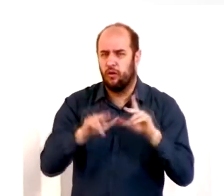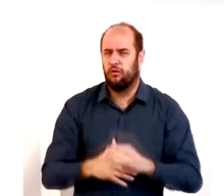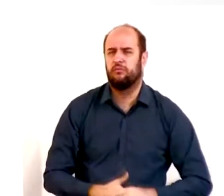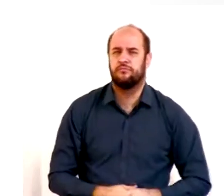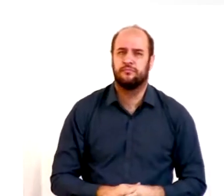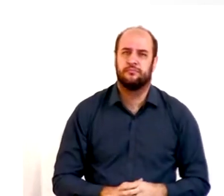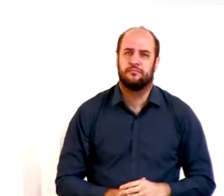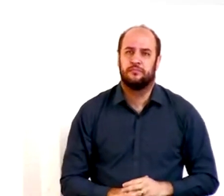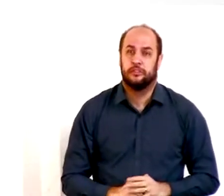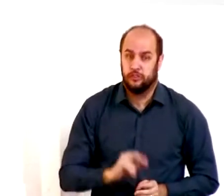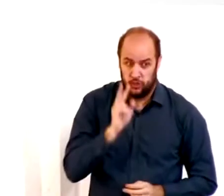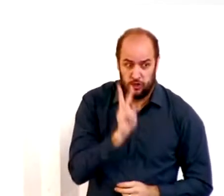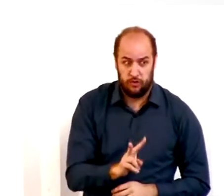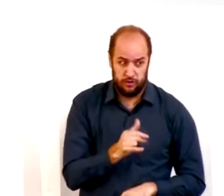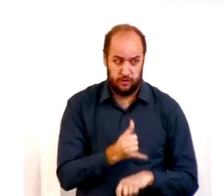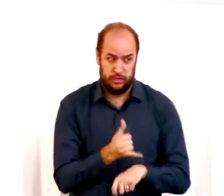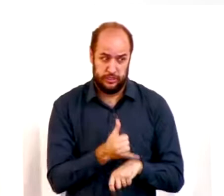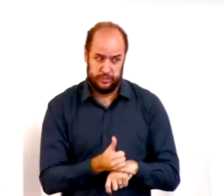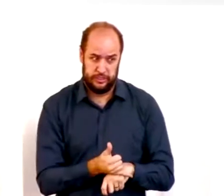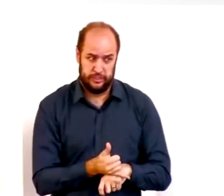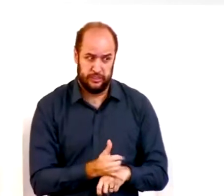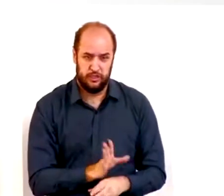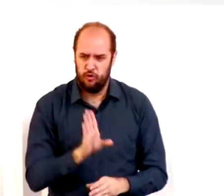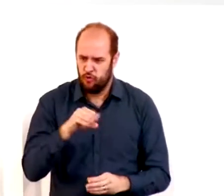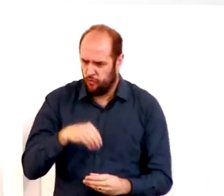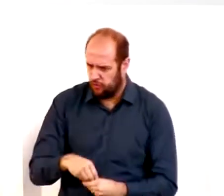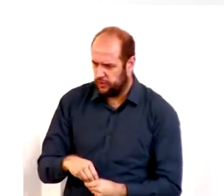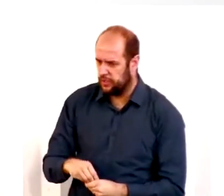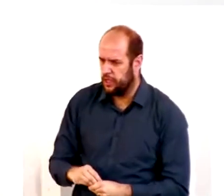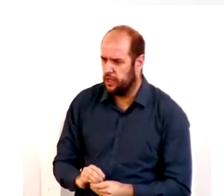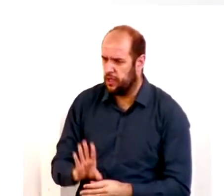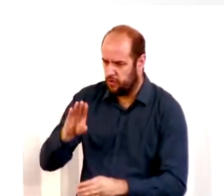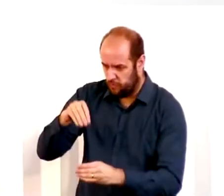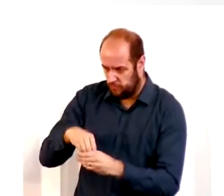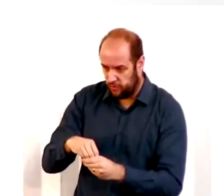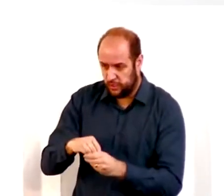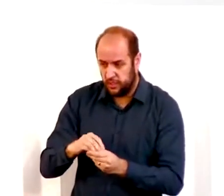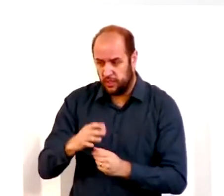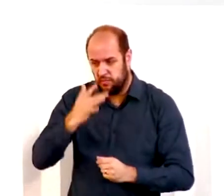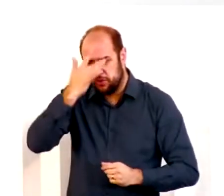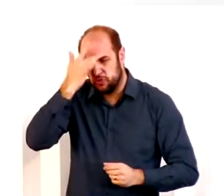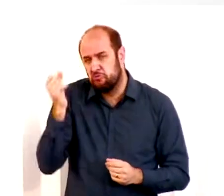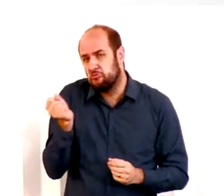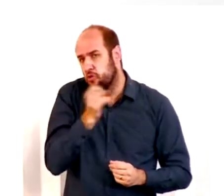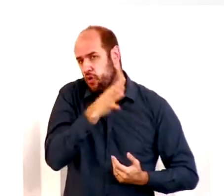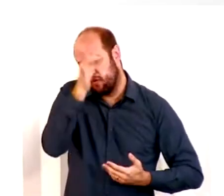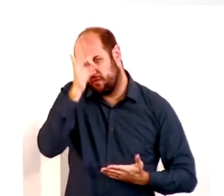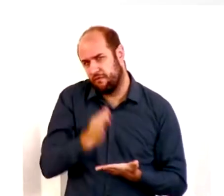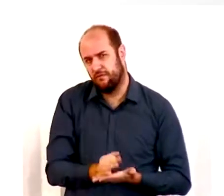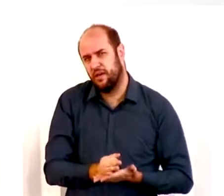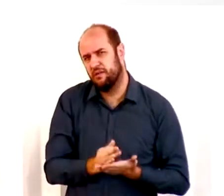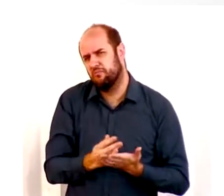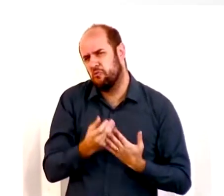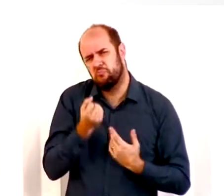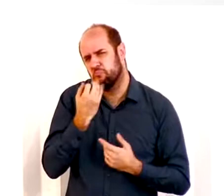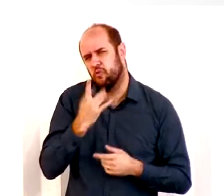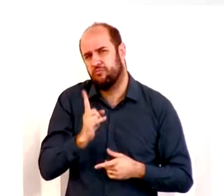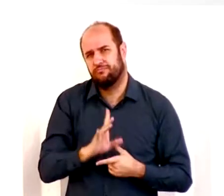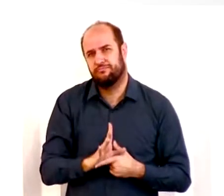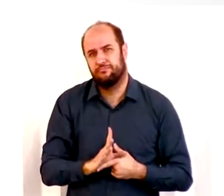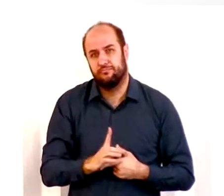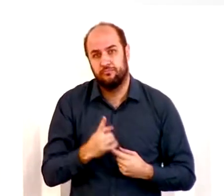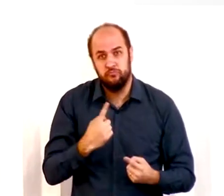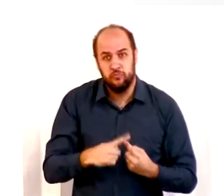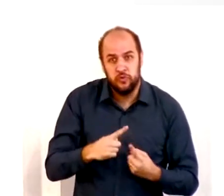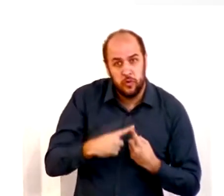líderes, evite o voto ou a entrega ou a indicação do neófito. Você coloca ele em risco fazendo isso.